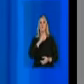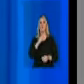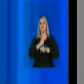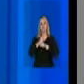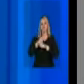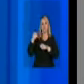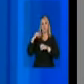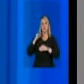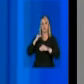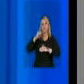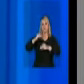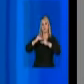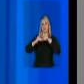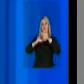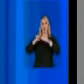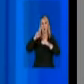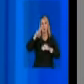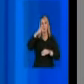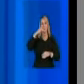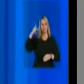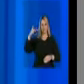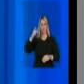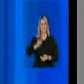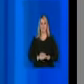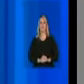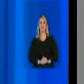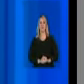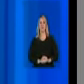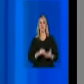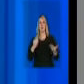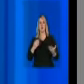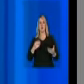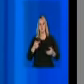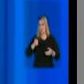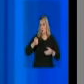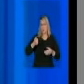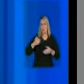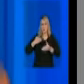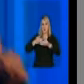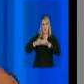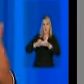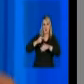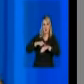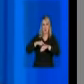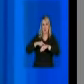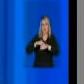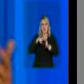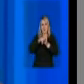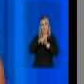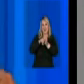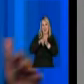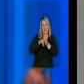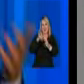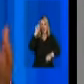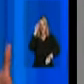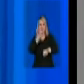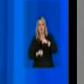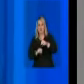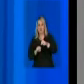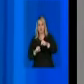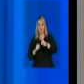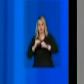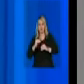houve avanços com a UPP, mas mais recentemente os números de violência eles voltaram